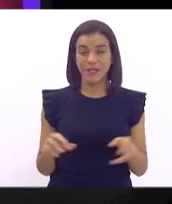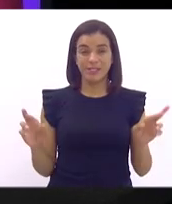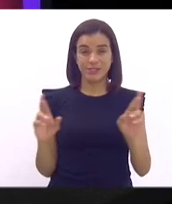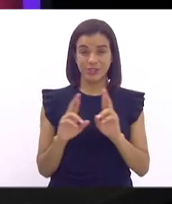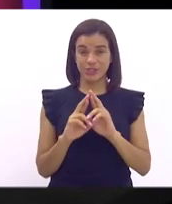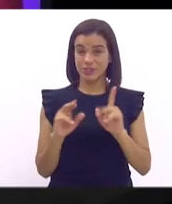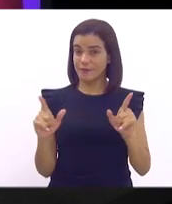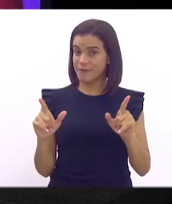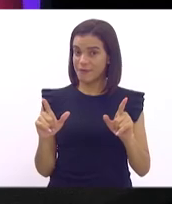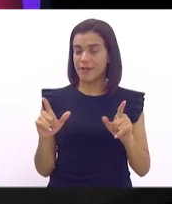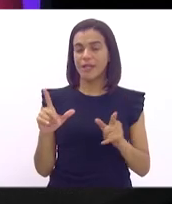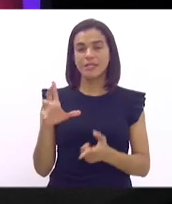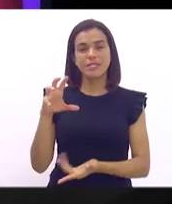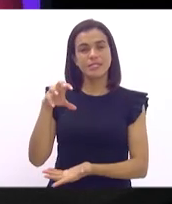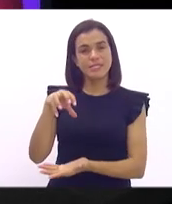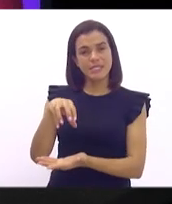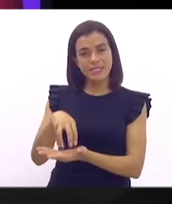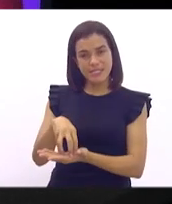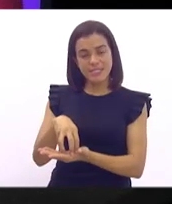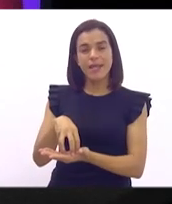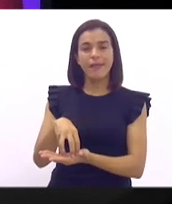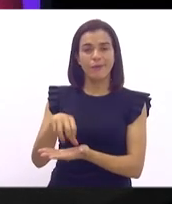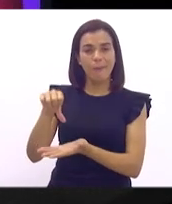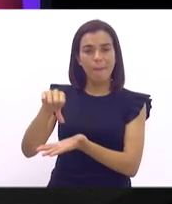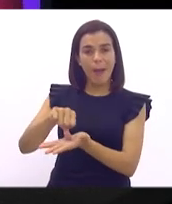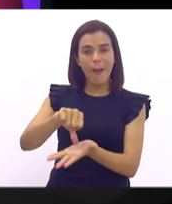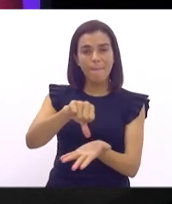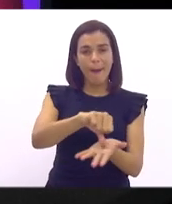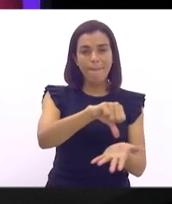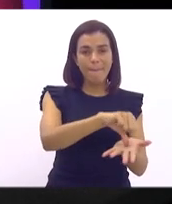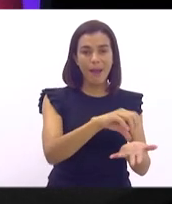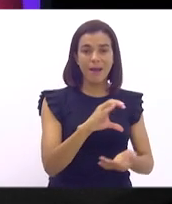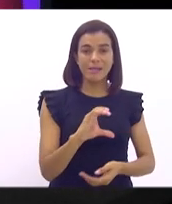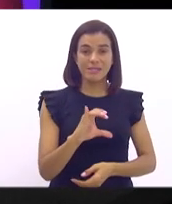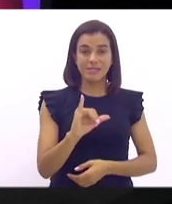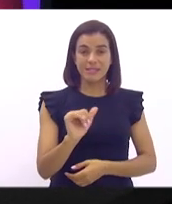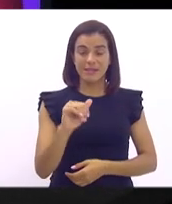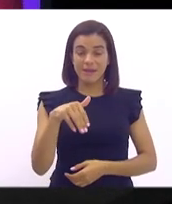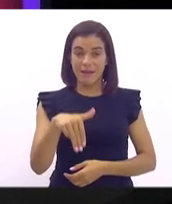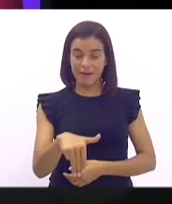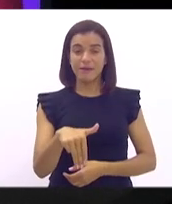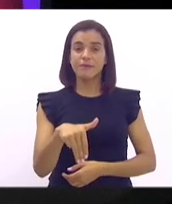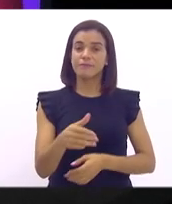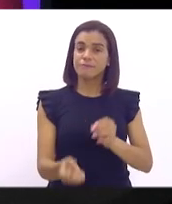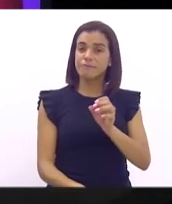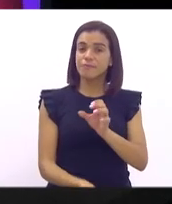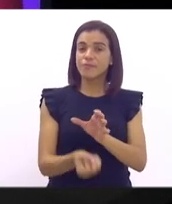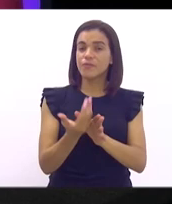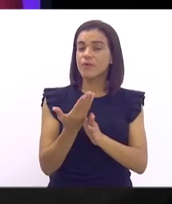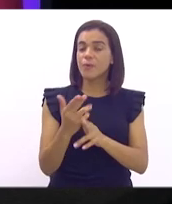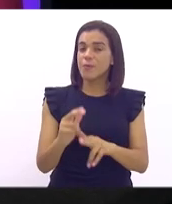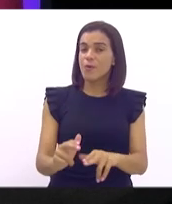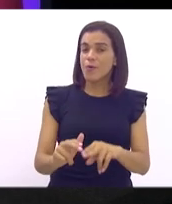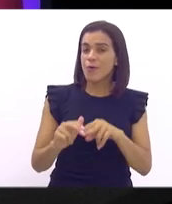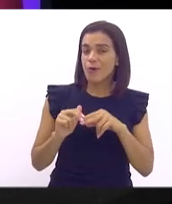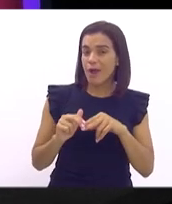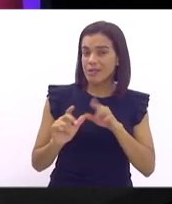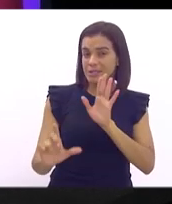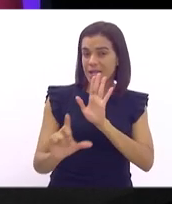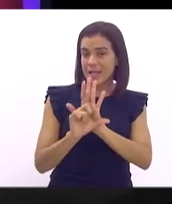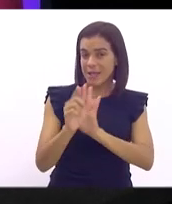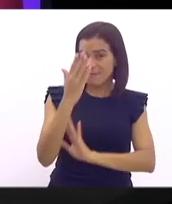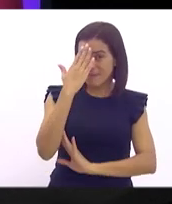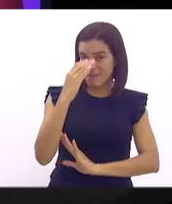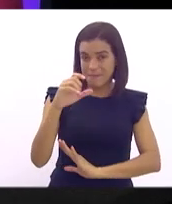Diferentemente de muitos centros, da maioria dos centros, dos CEANs, que foram criados por força da Lei Maria da